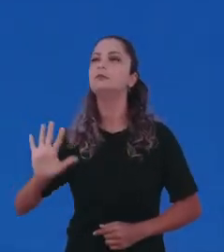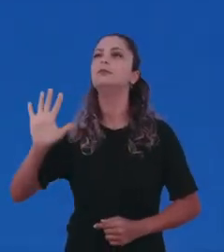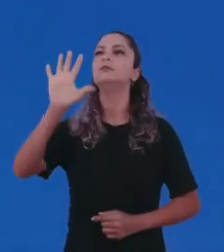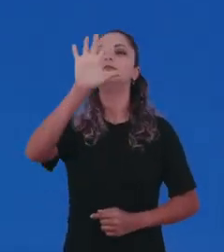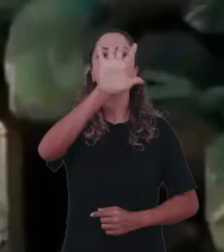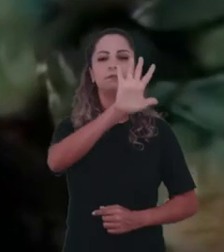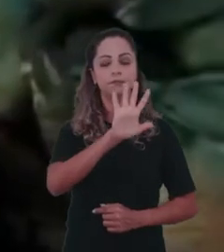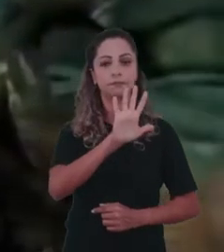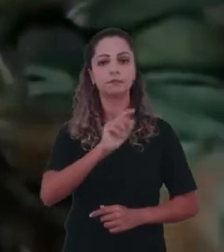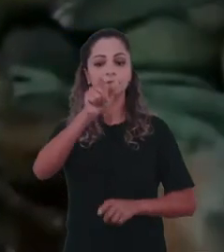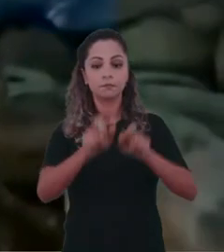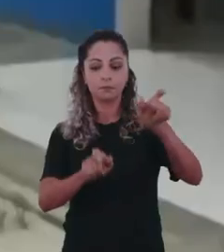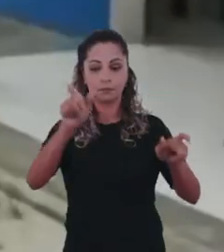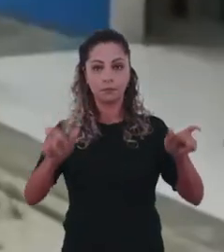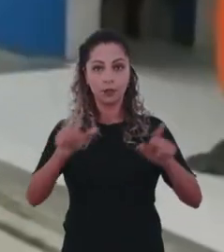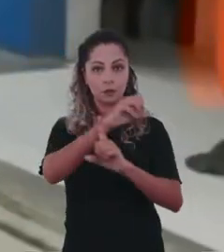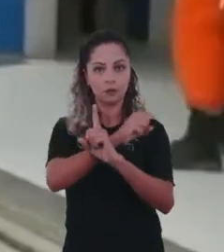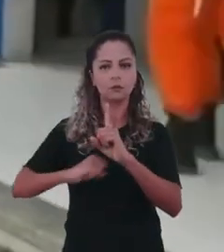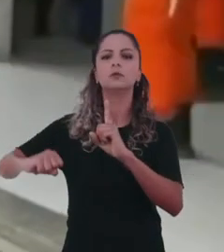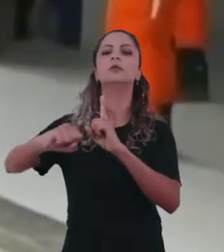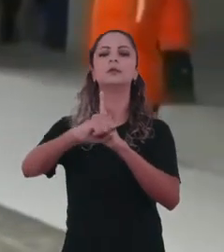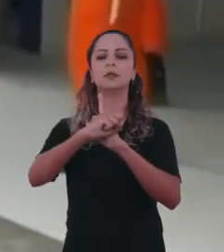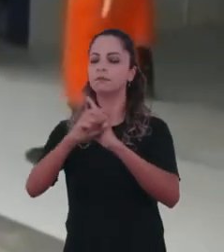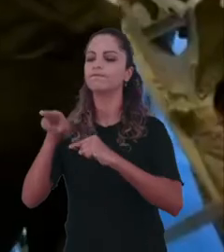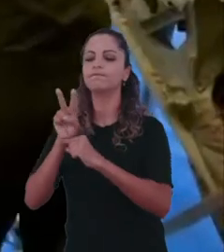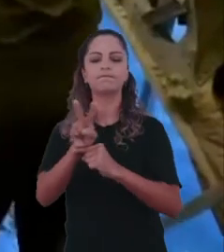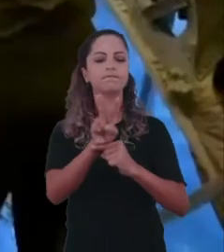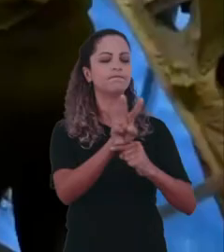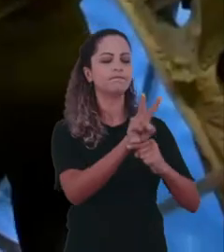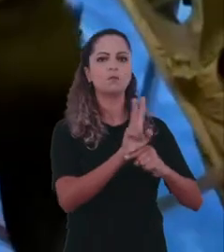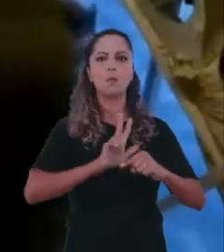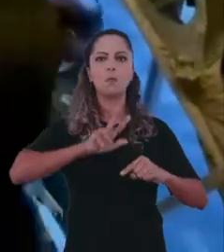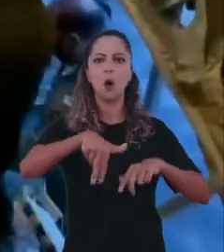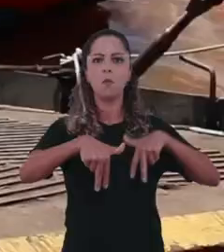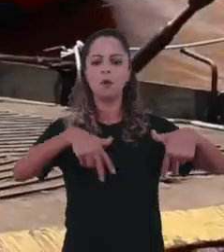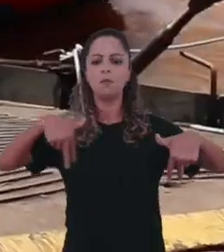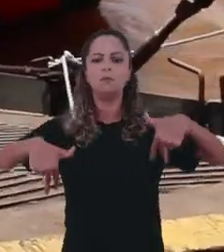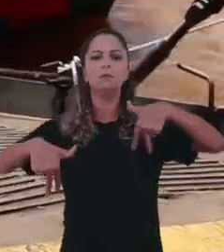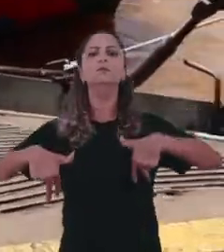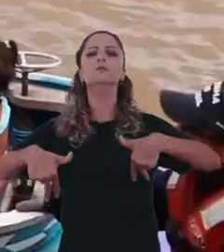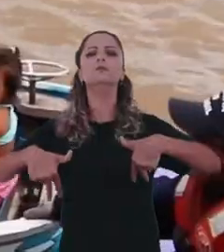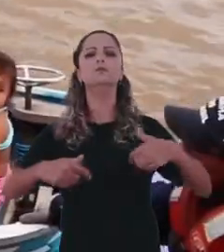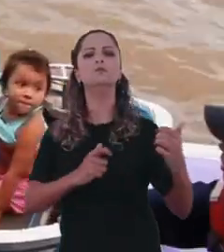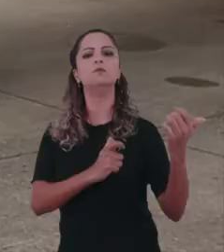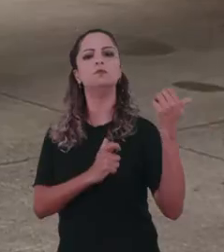e atender aos anseios dos cidadãos com o mais elevado nível de pronta